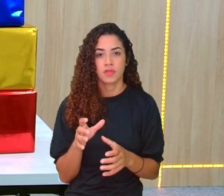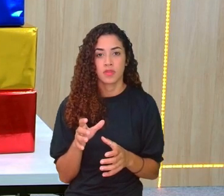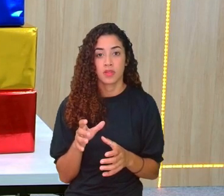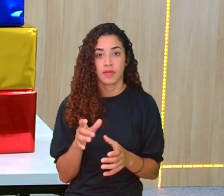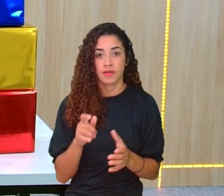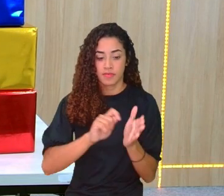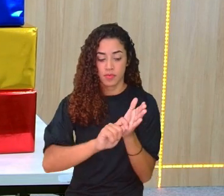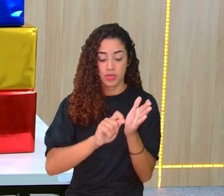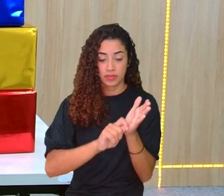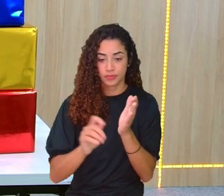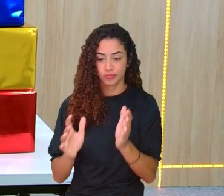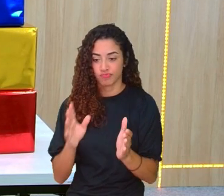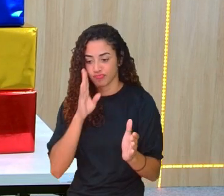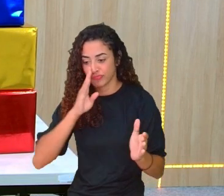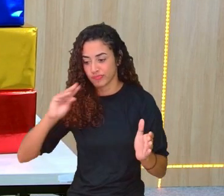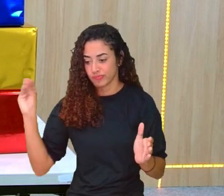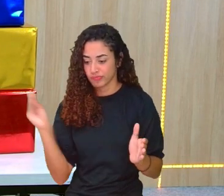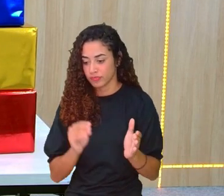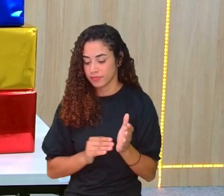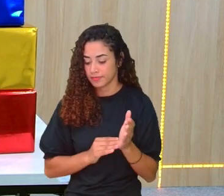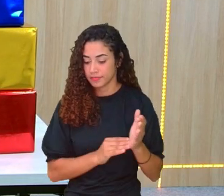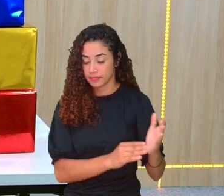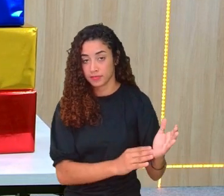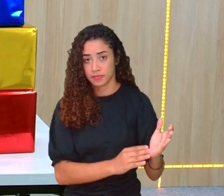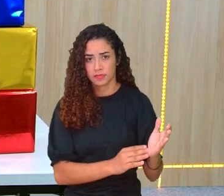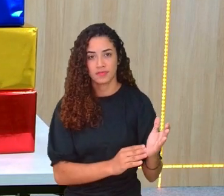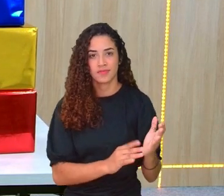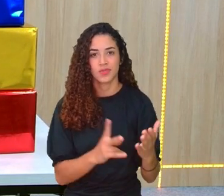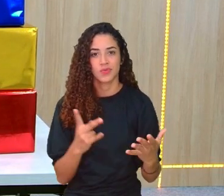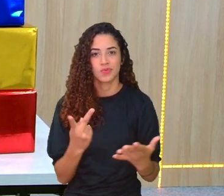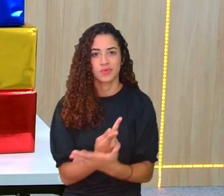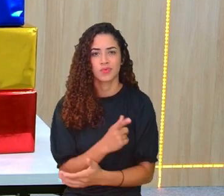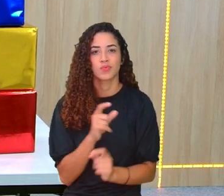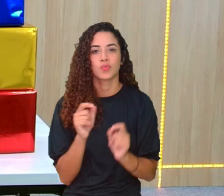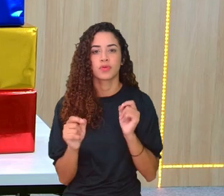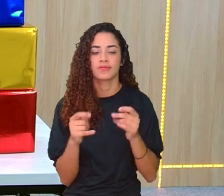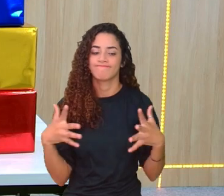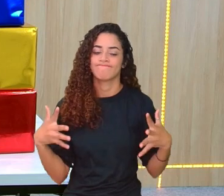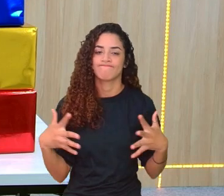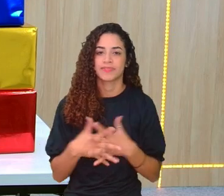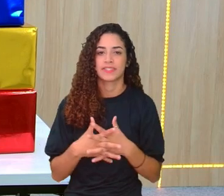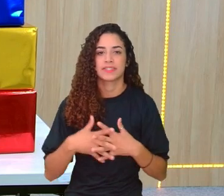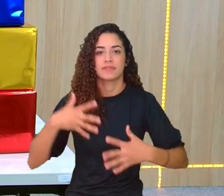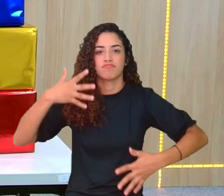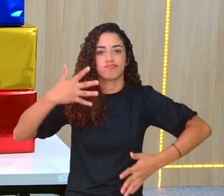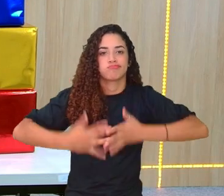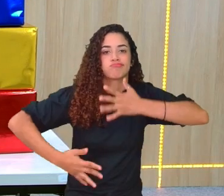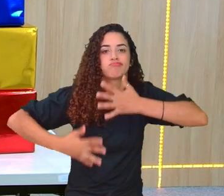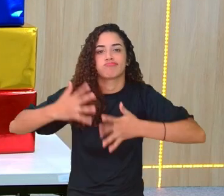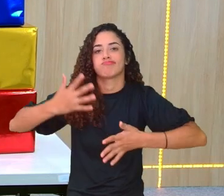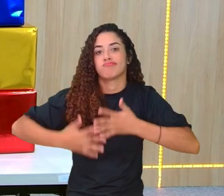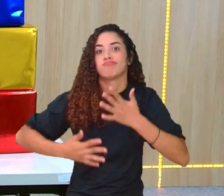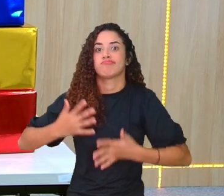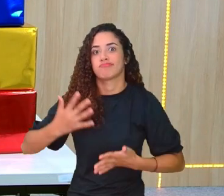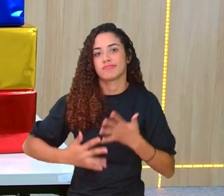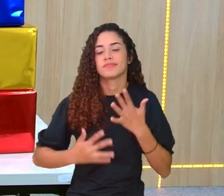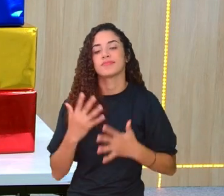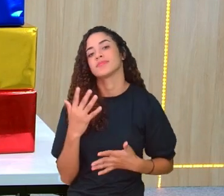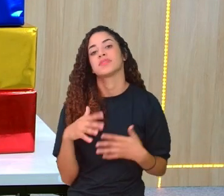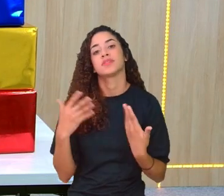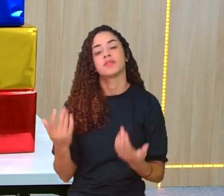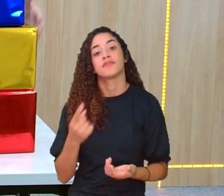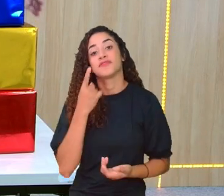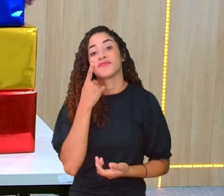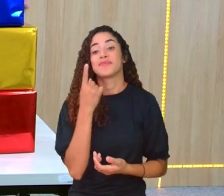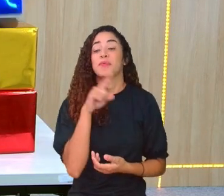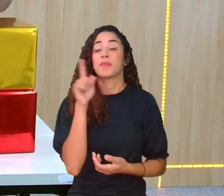sem anotação, o que que vai fazer? Você vai se atrapalhar. Então, veja como